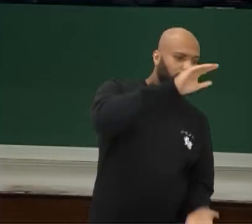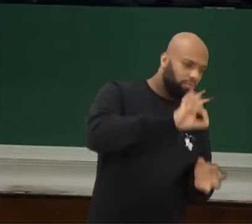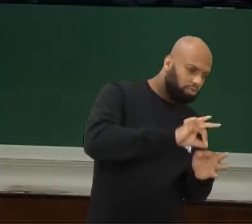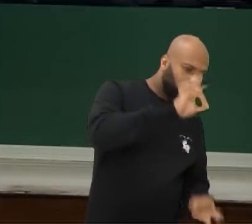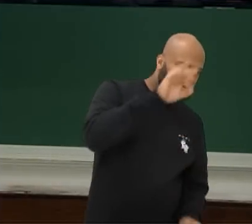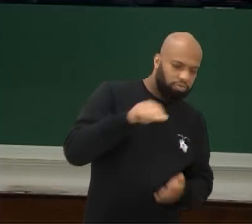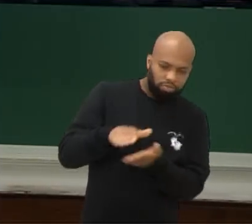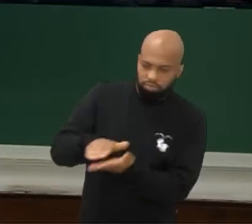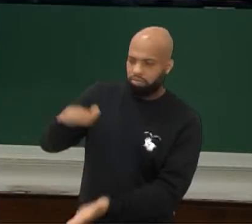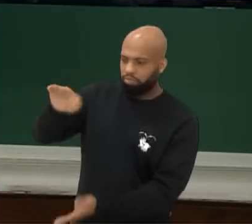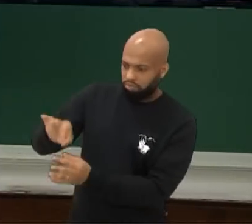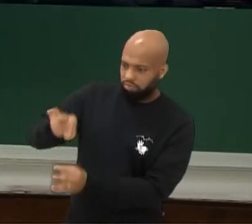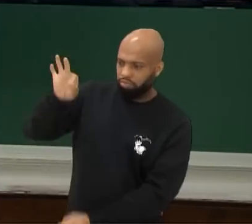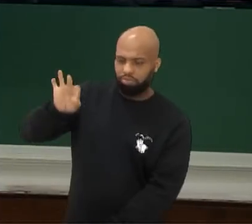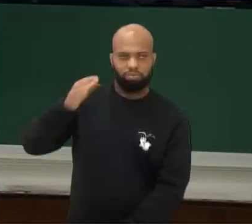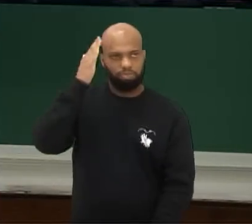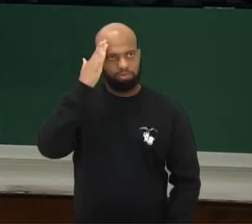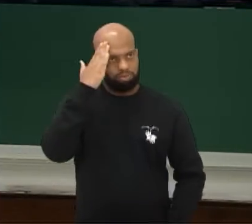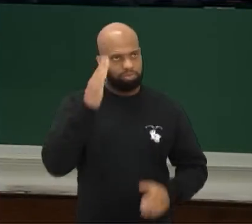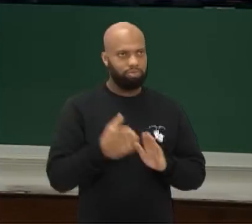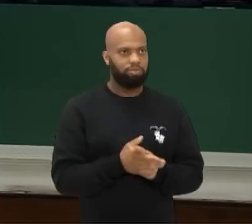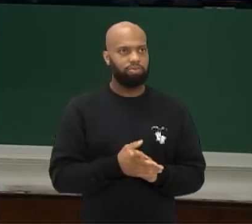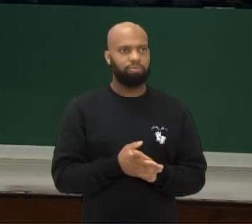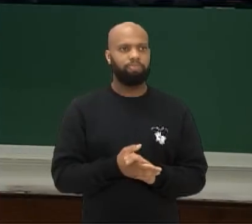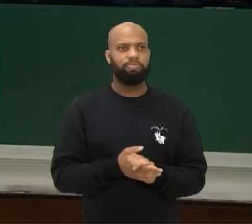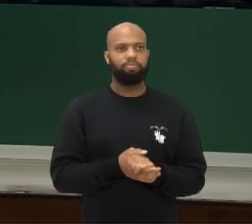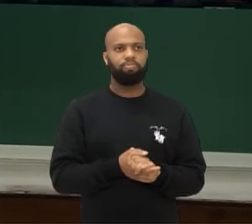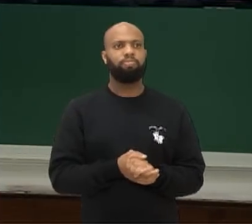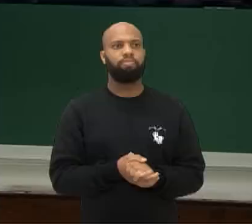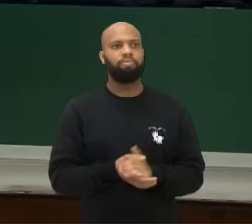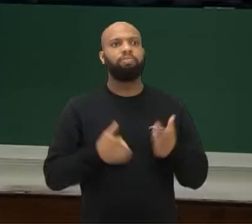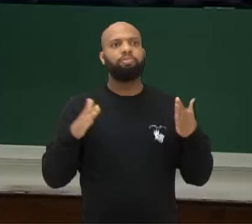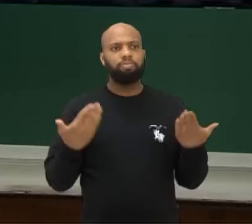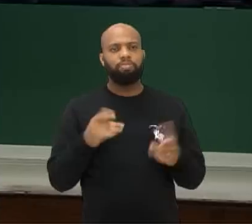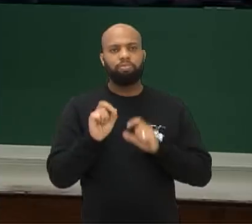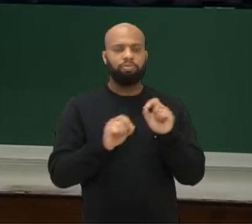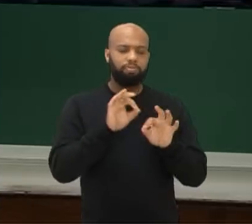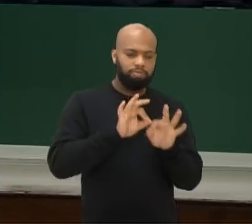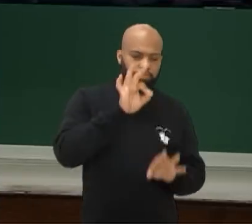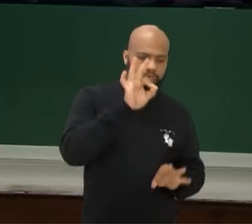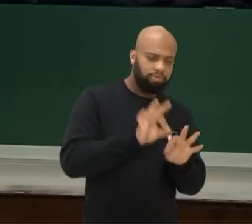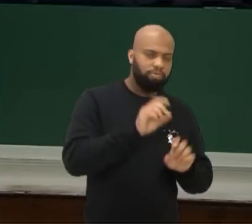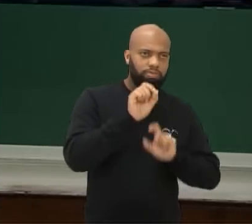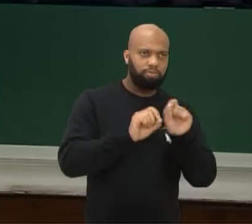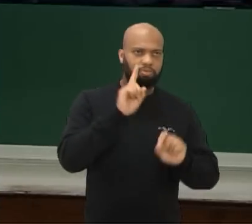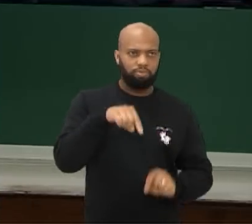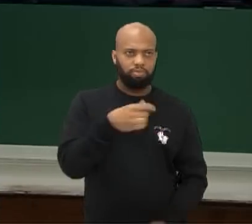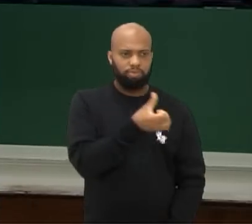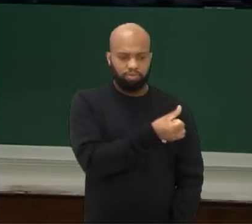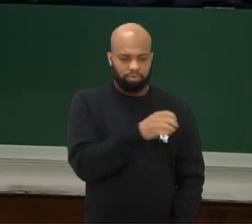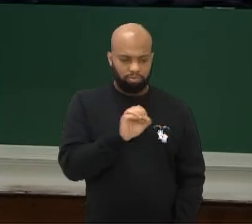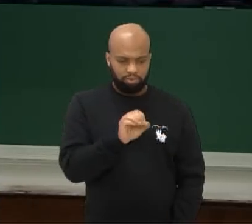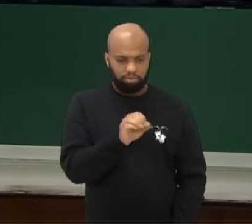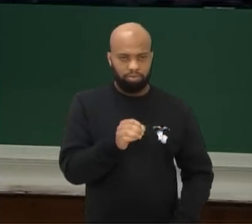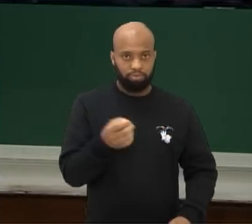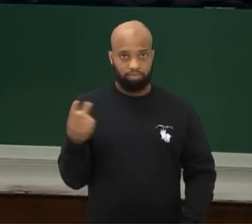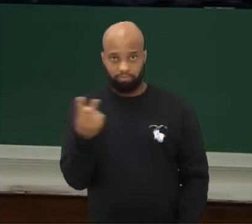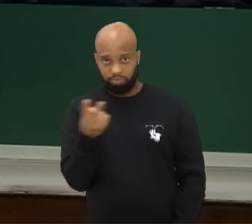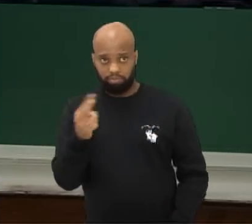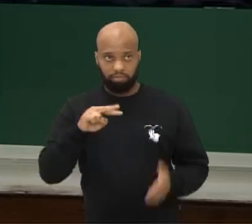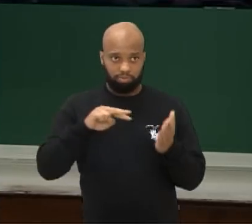dessa pilha de caixas, ok? A altura deu 60 para as duas caixas.